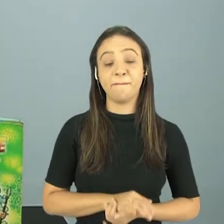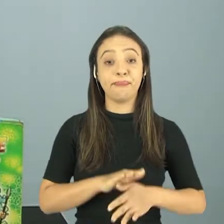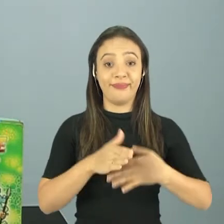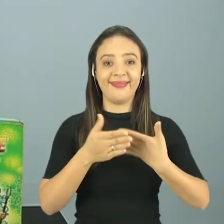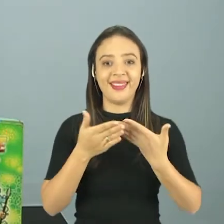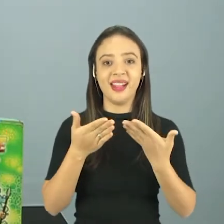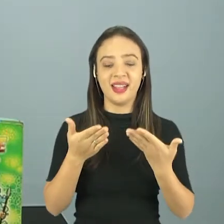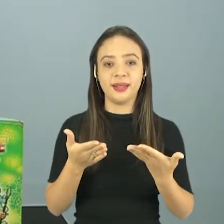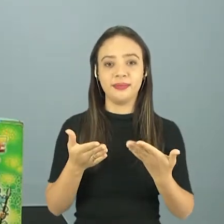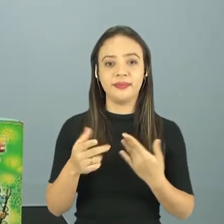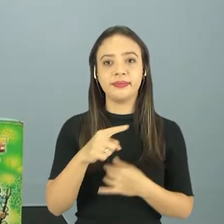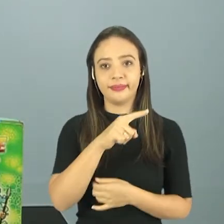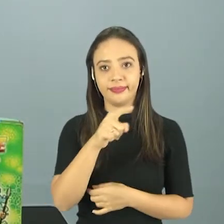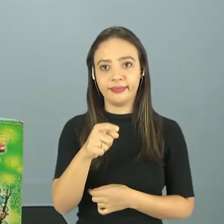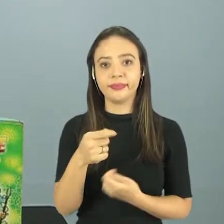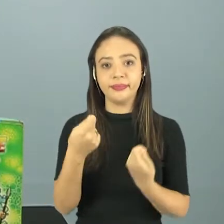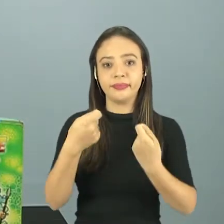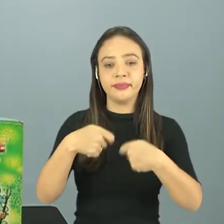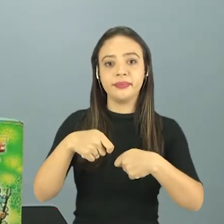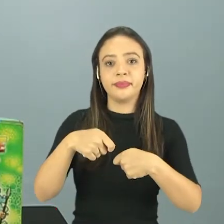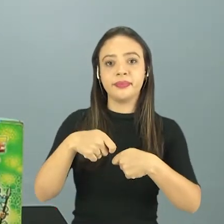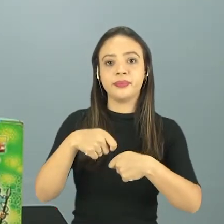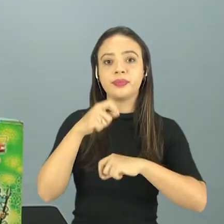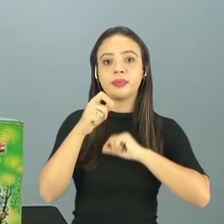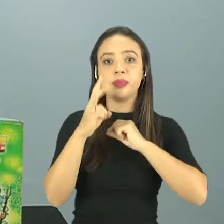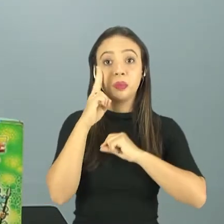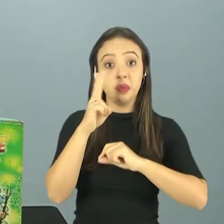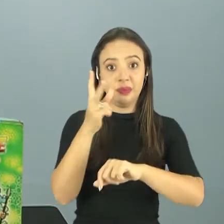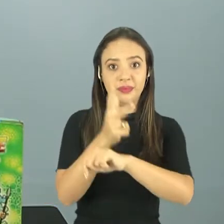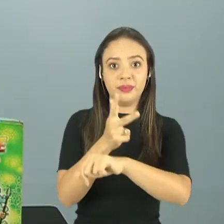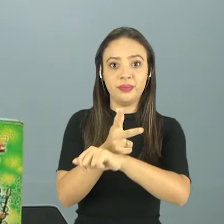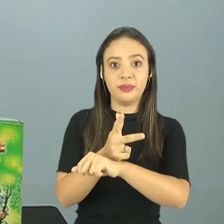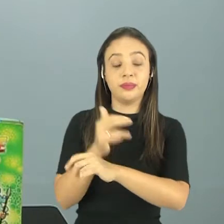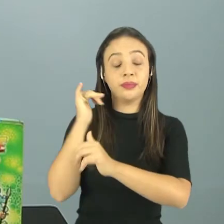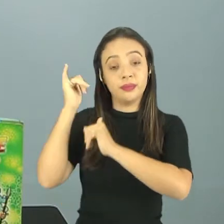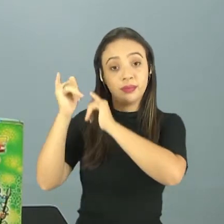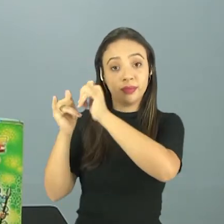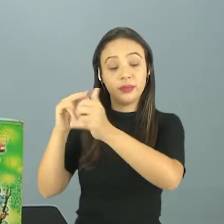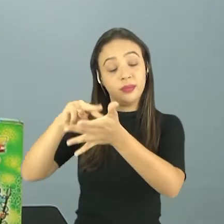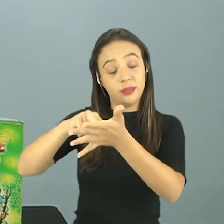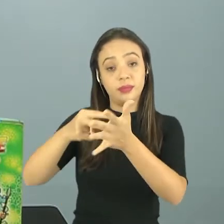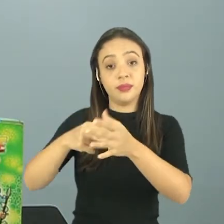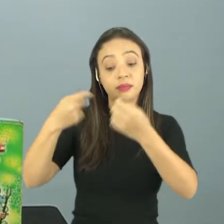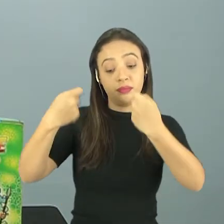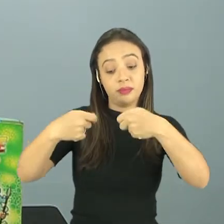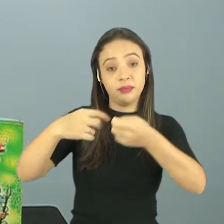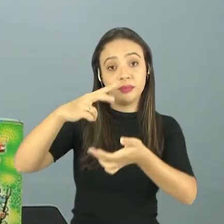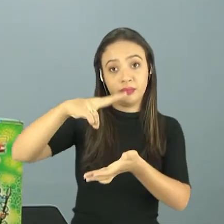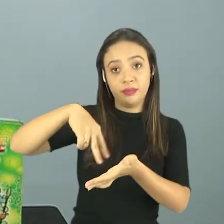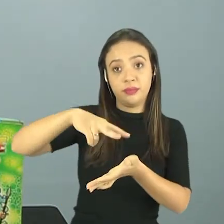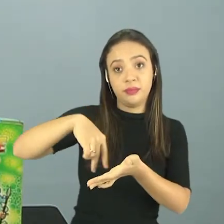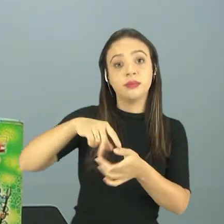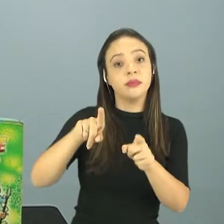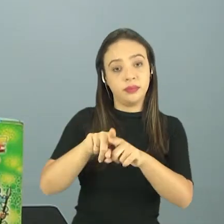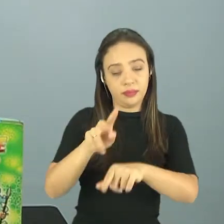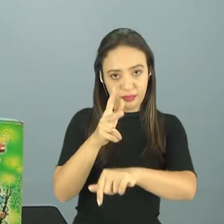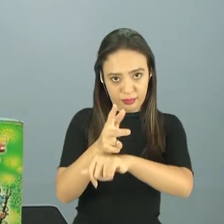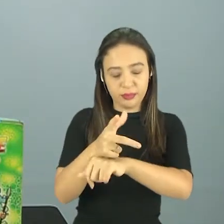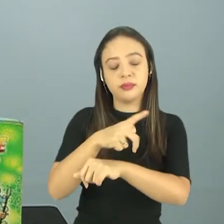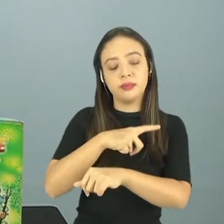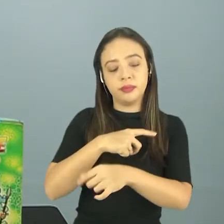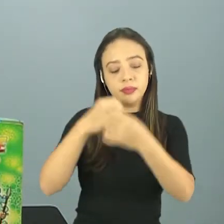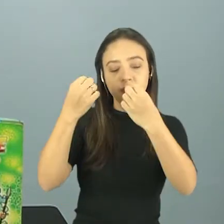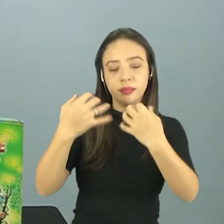Então, como vocês puderam ver no vídeo aí, eu já expliquei, ó, lenda quer dizer o que deve ser lido, como no vídeo vocês viram também